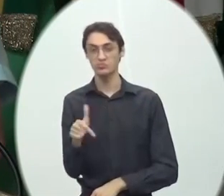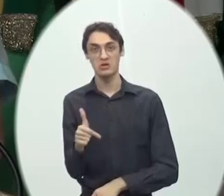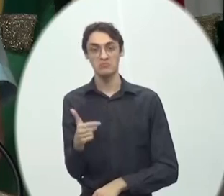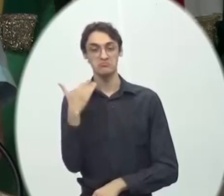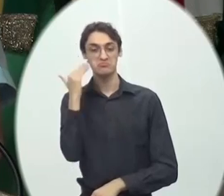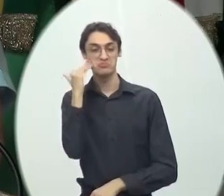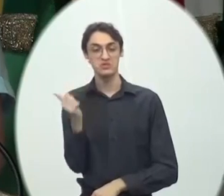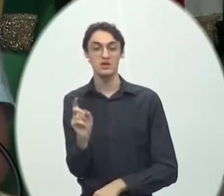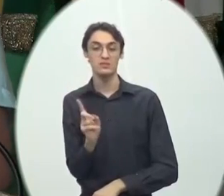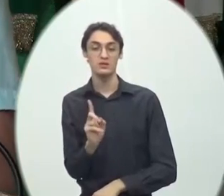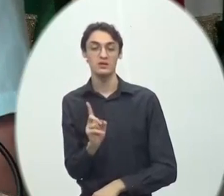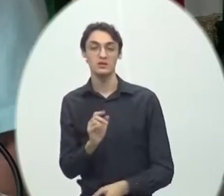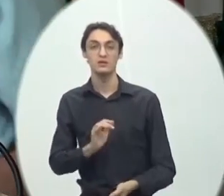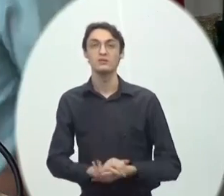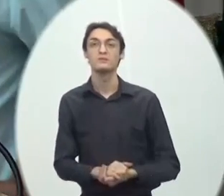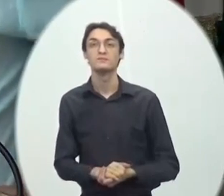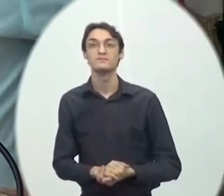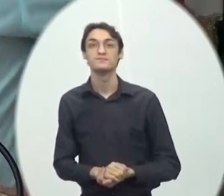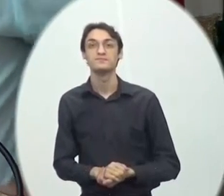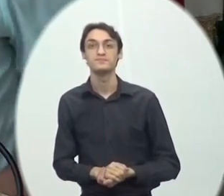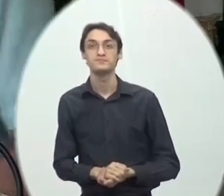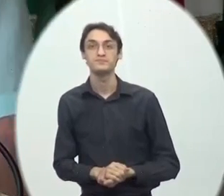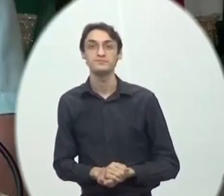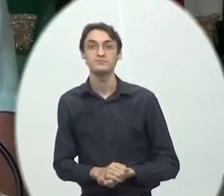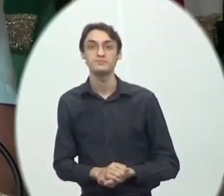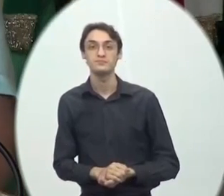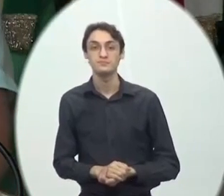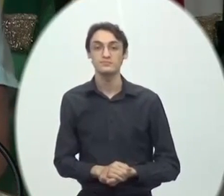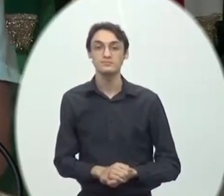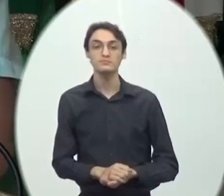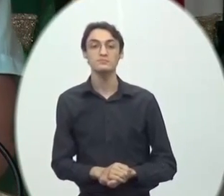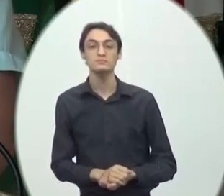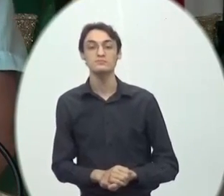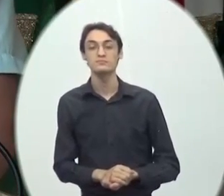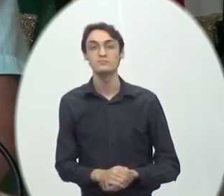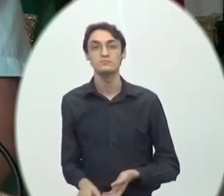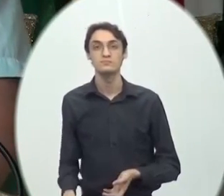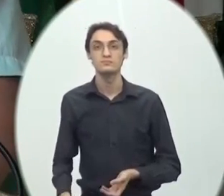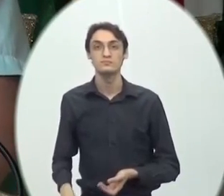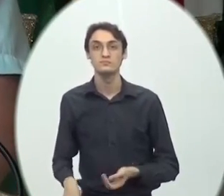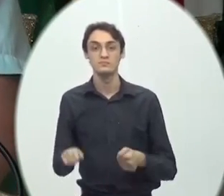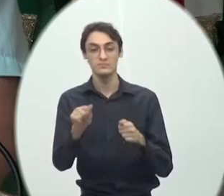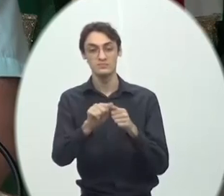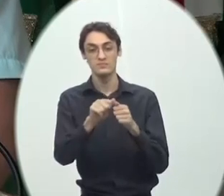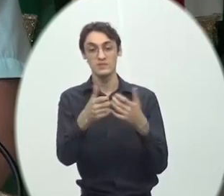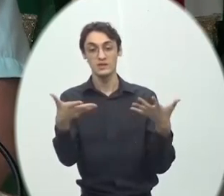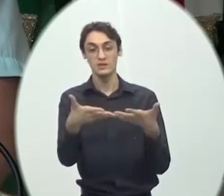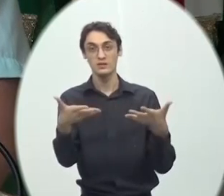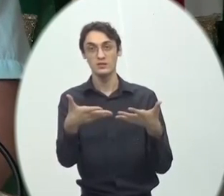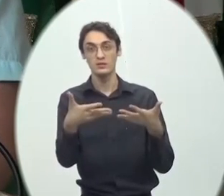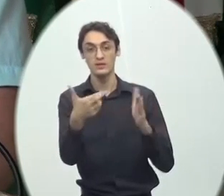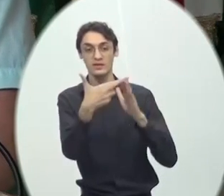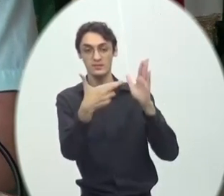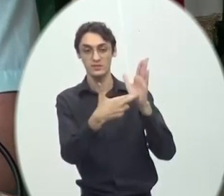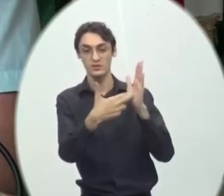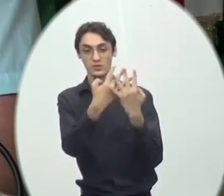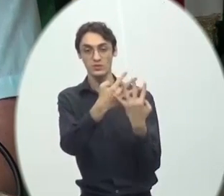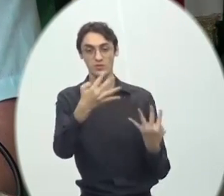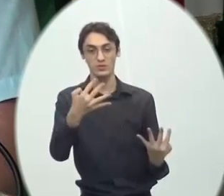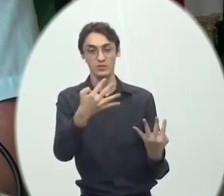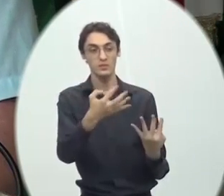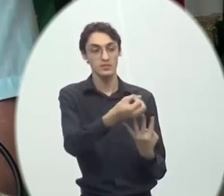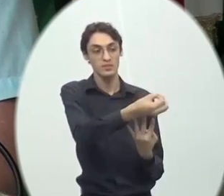também não tenho. Então, eu gostaria de fazer uma planilha a partir desse requerimento e distribuir